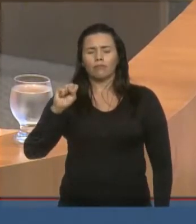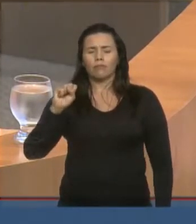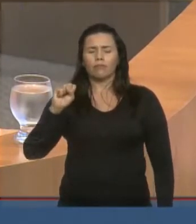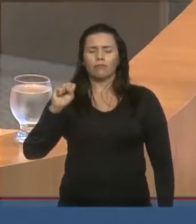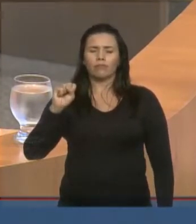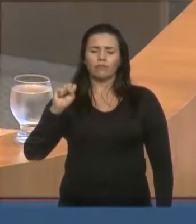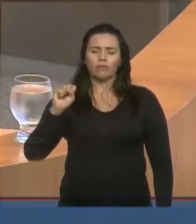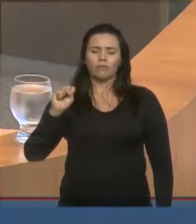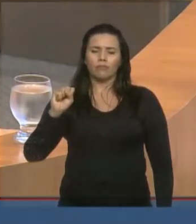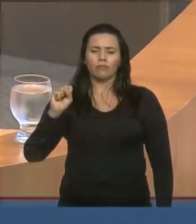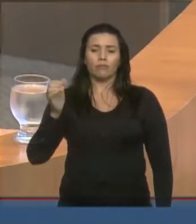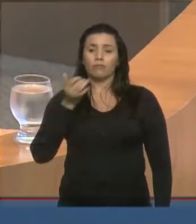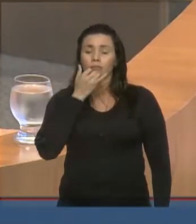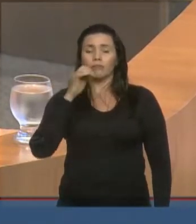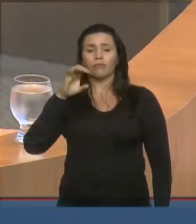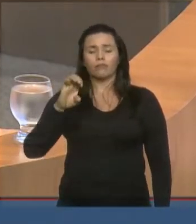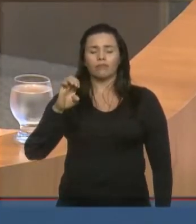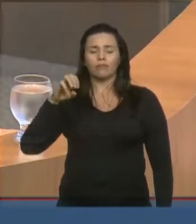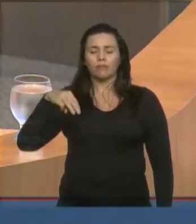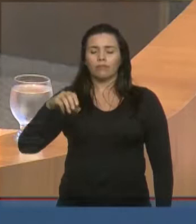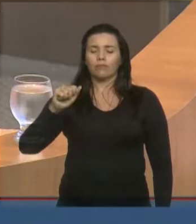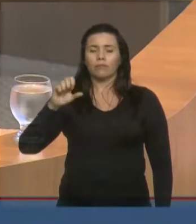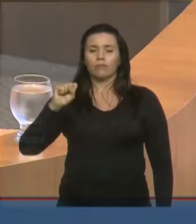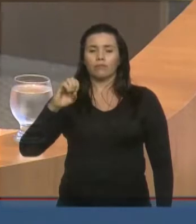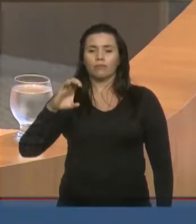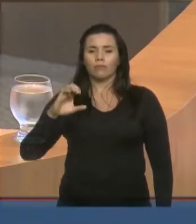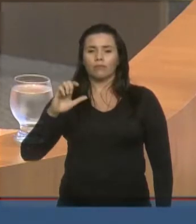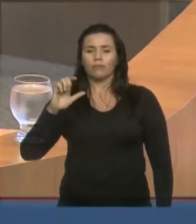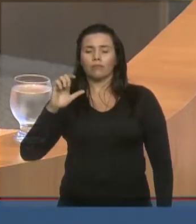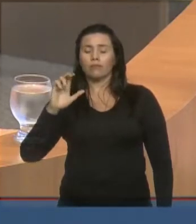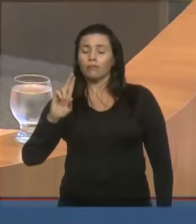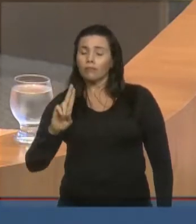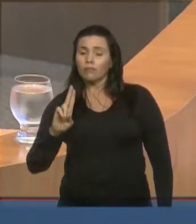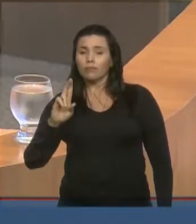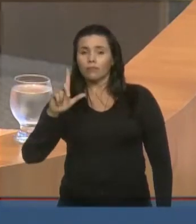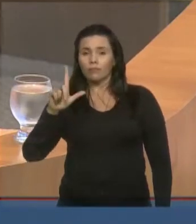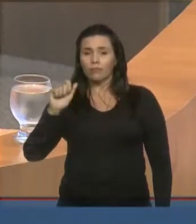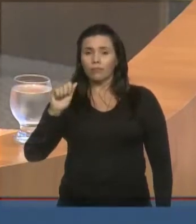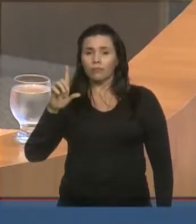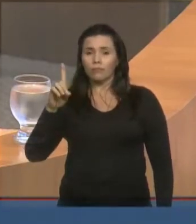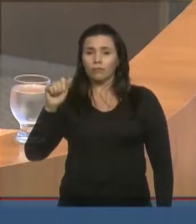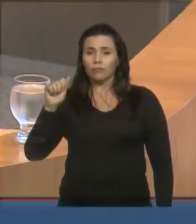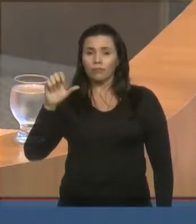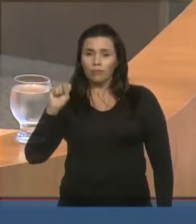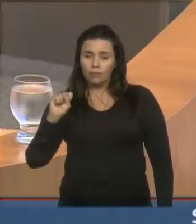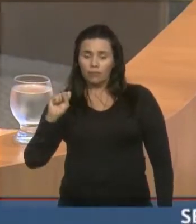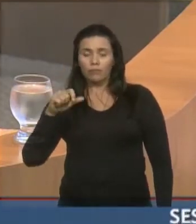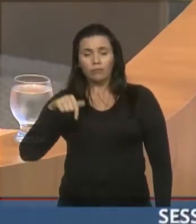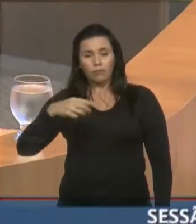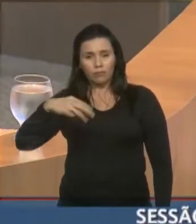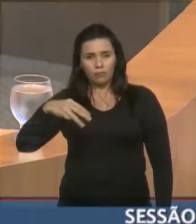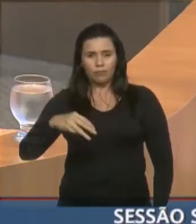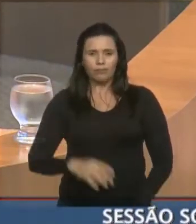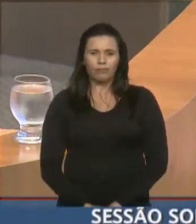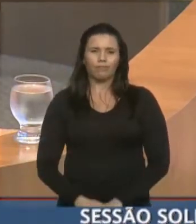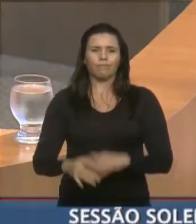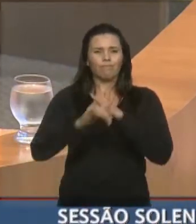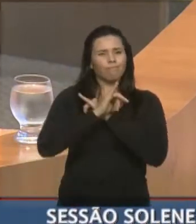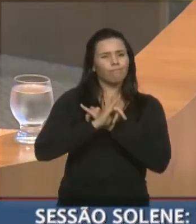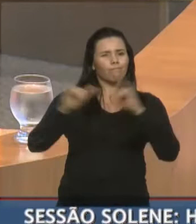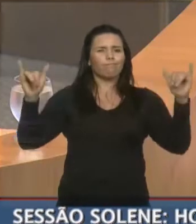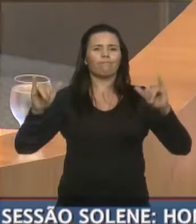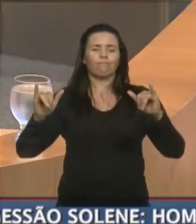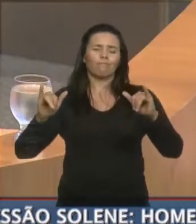preciso jamais esquecê-la, para que medidas continuem a ser adotadas, visando jamais vermos se